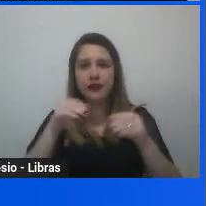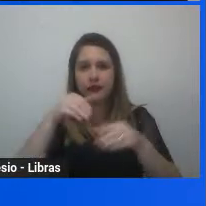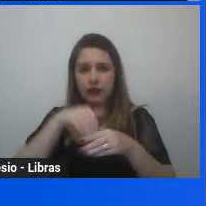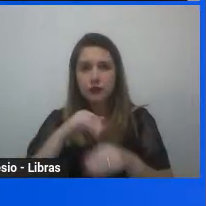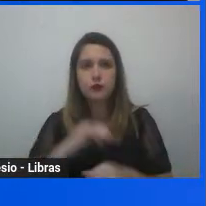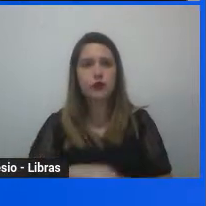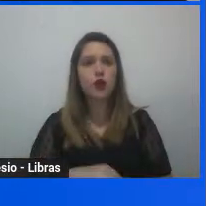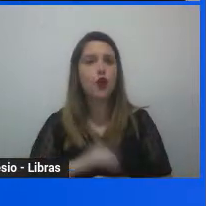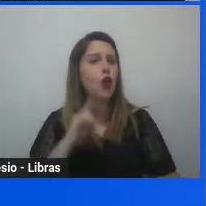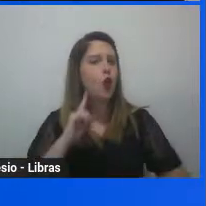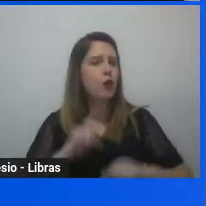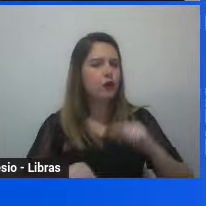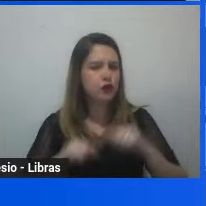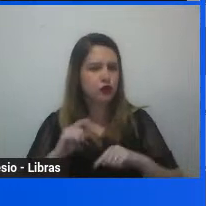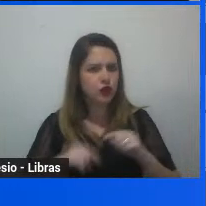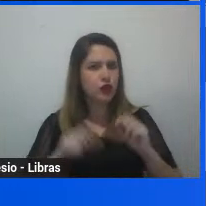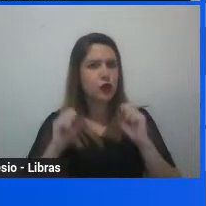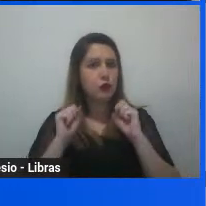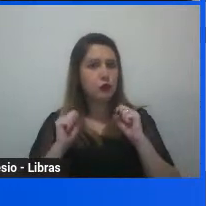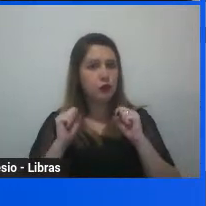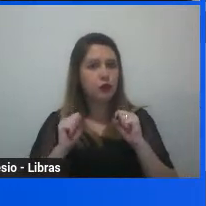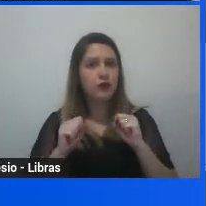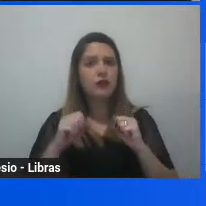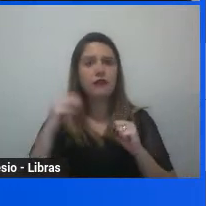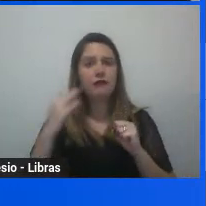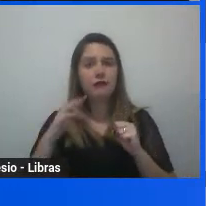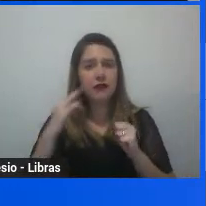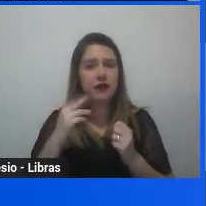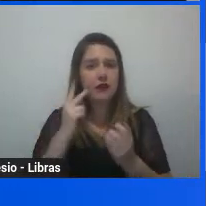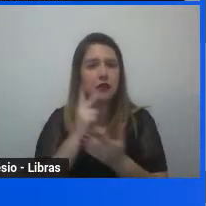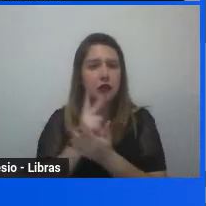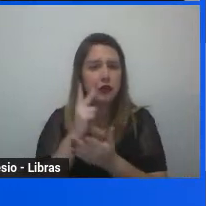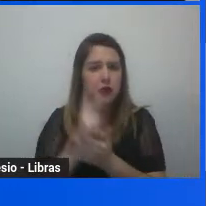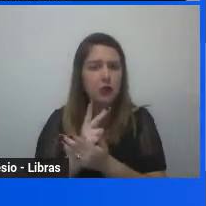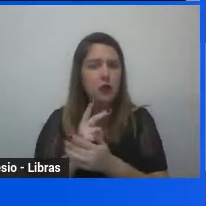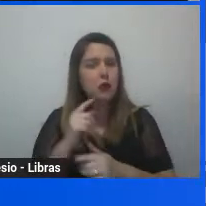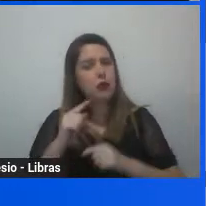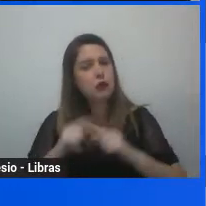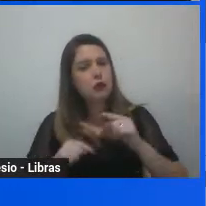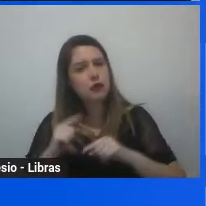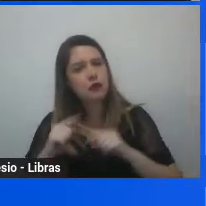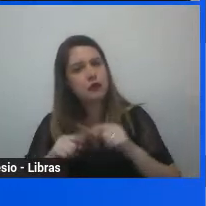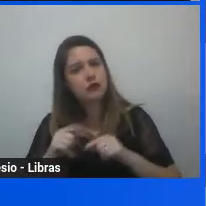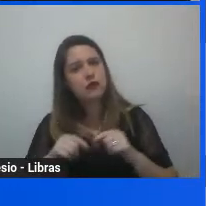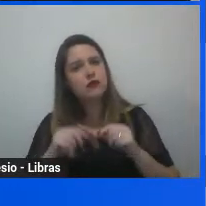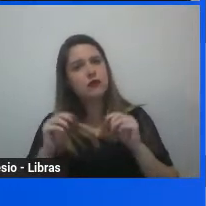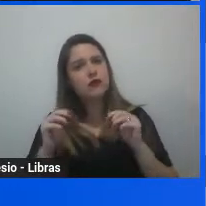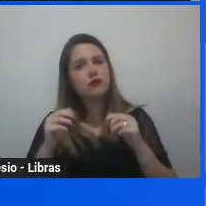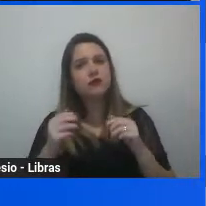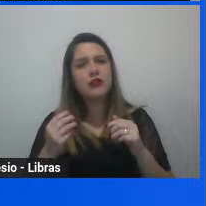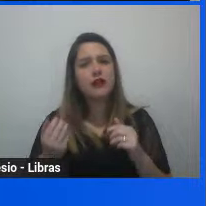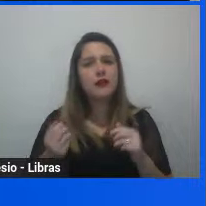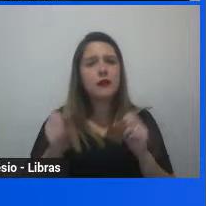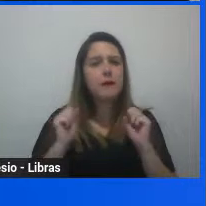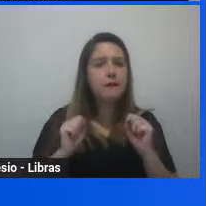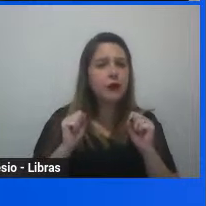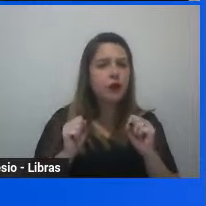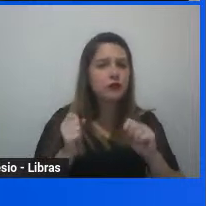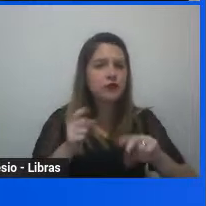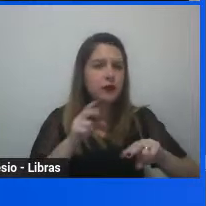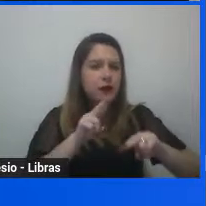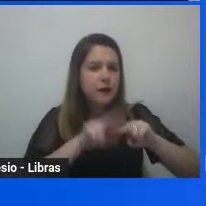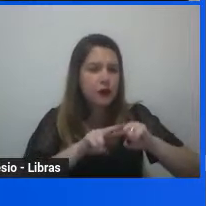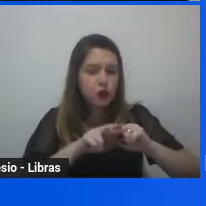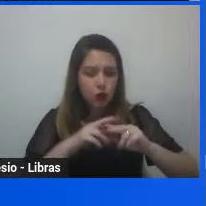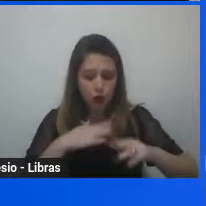O objeto encravado é uma ferida assim penetrante, que é ocasionada por objetos incisivos que podem ficar presos ao corpo